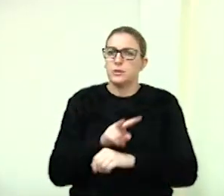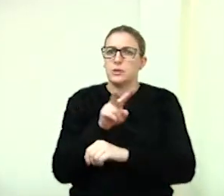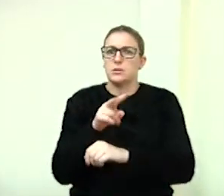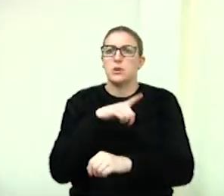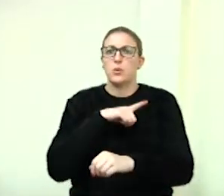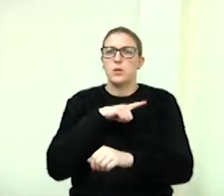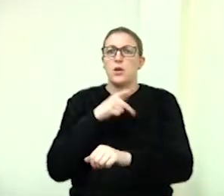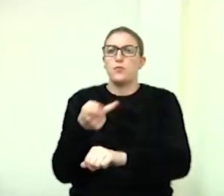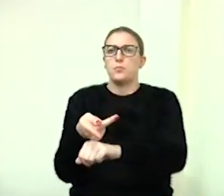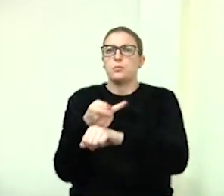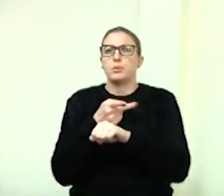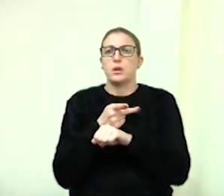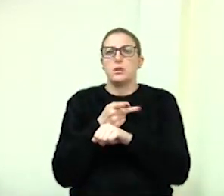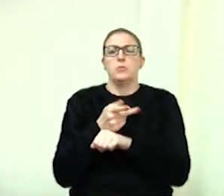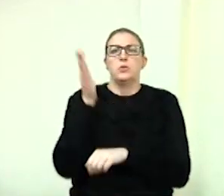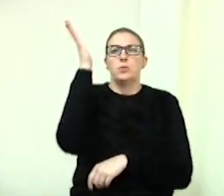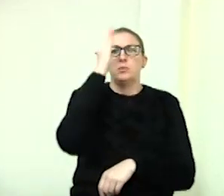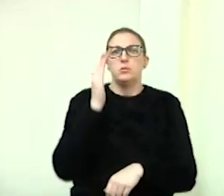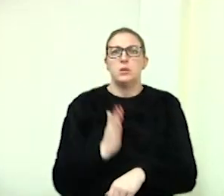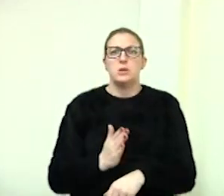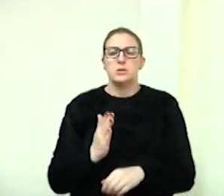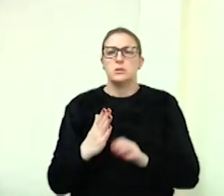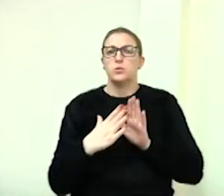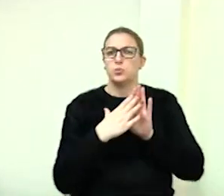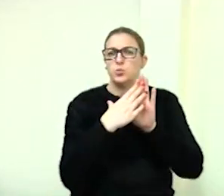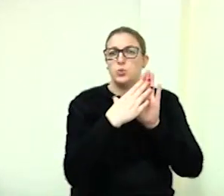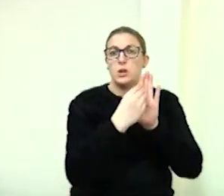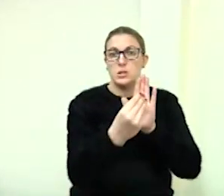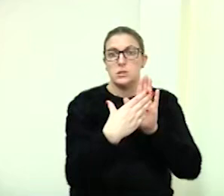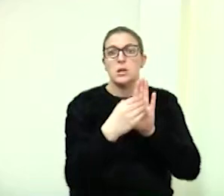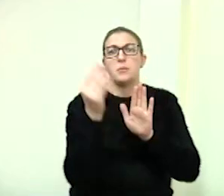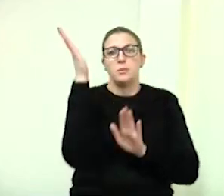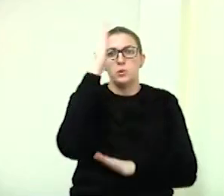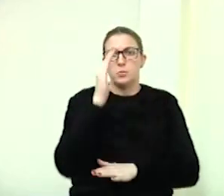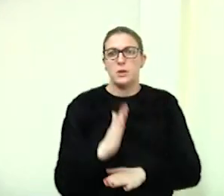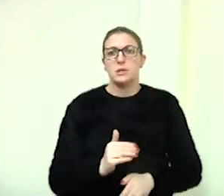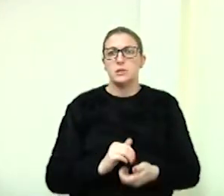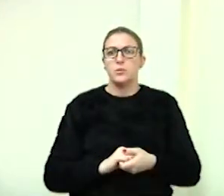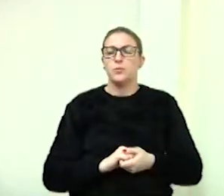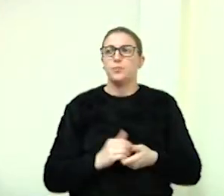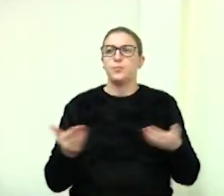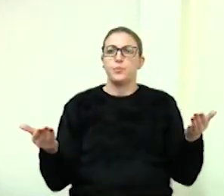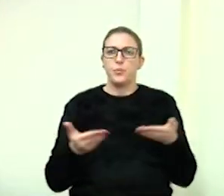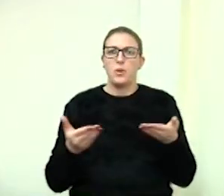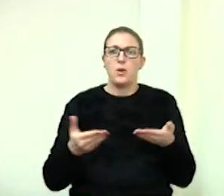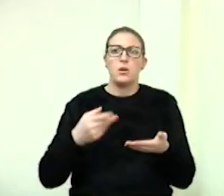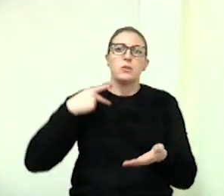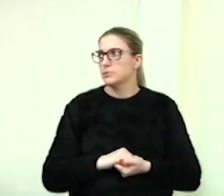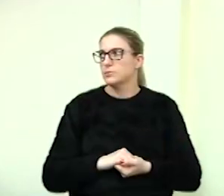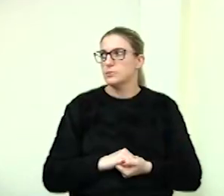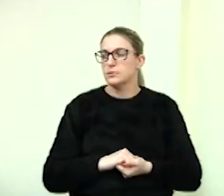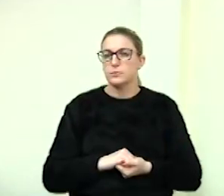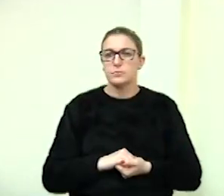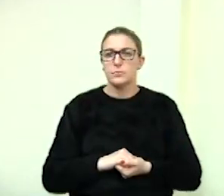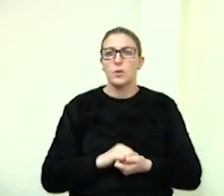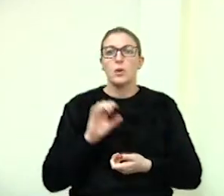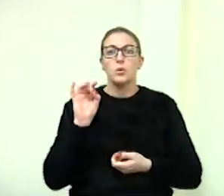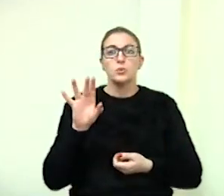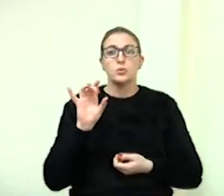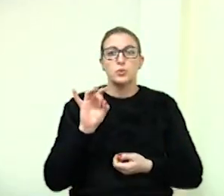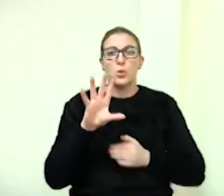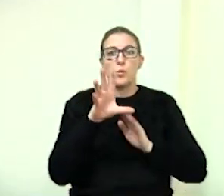pelo Brasil inteiro, sendo como exemplo. Então, passamos a palavra ao vereador Rafael Martins Ayub. Então, só